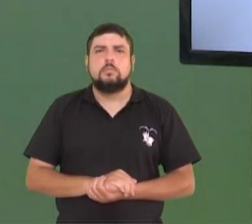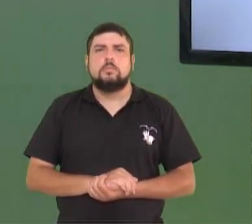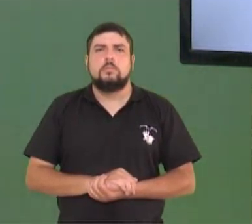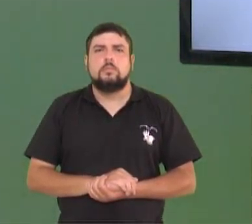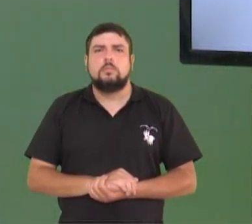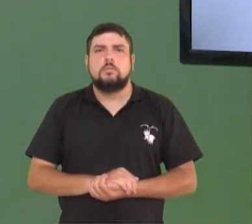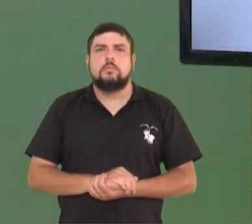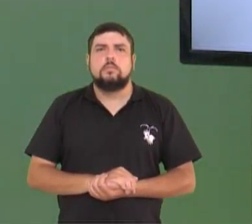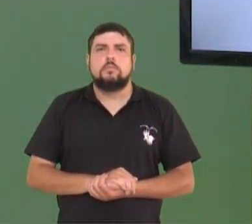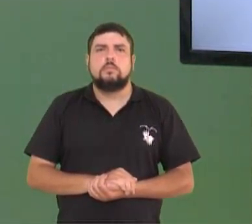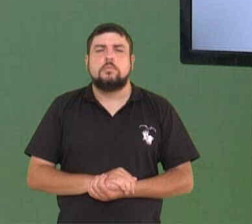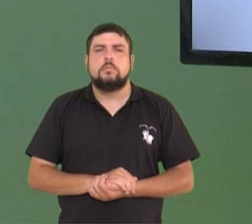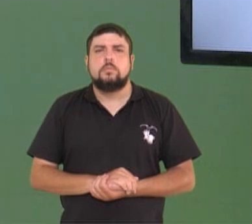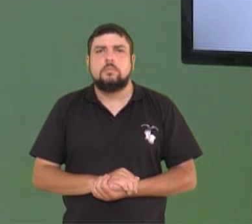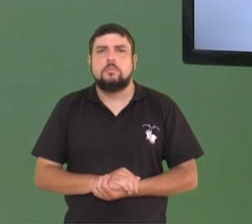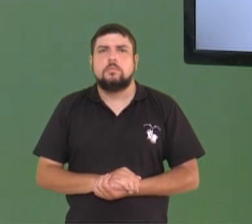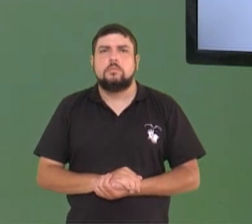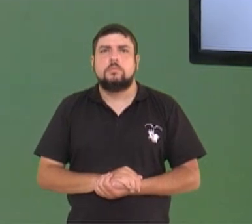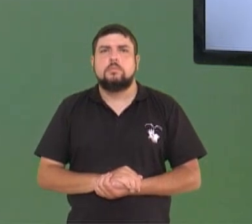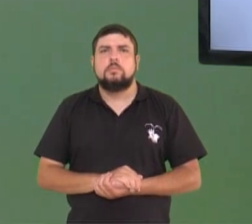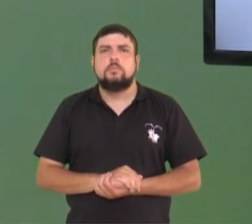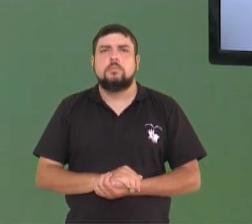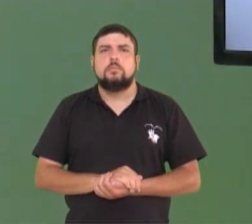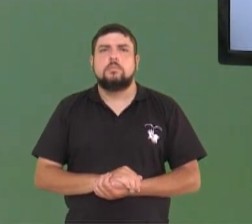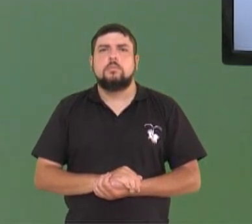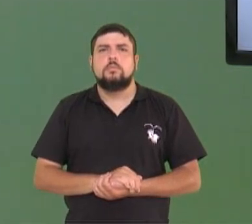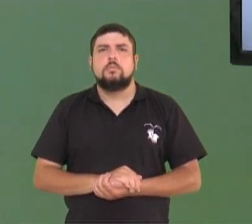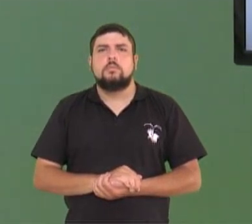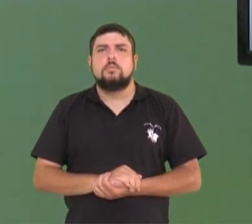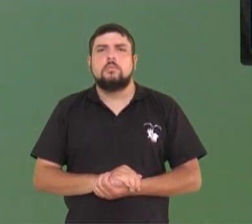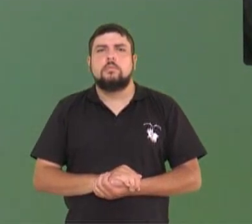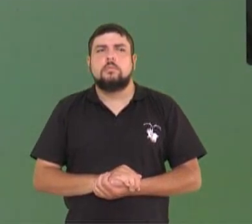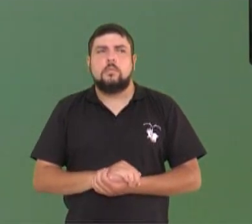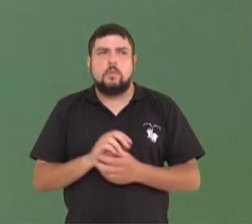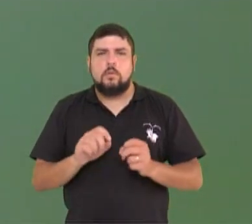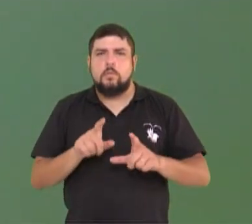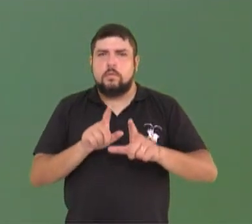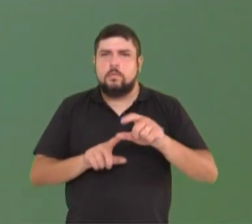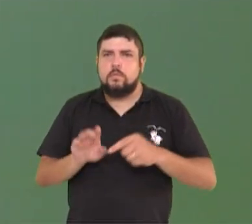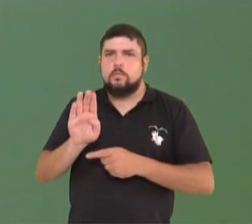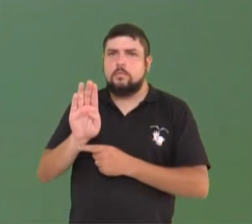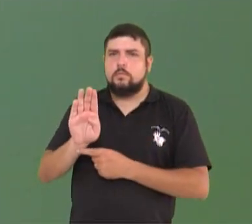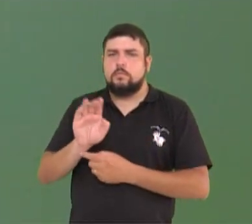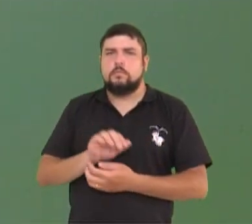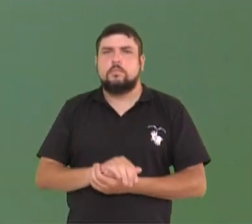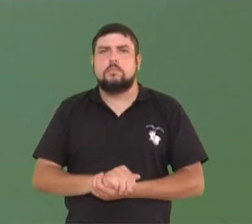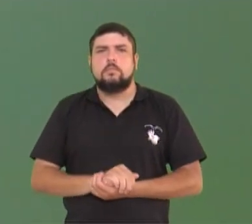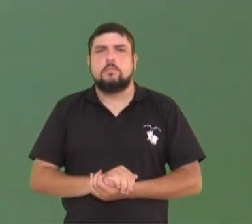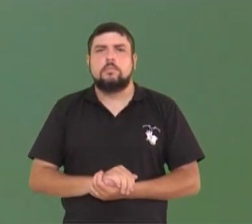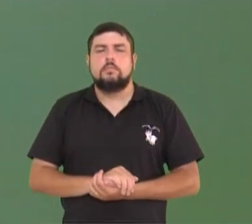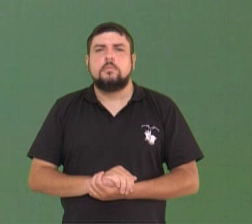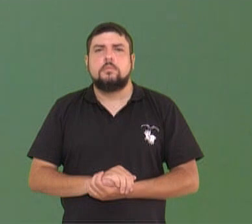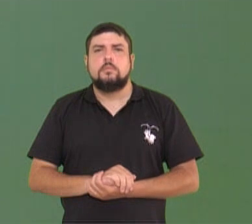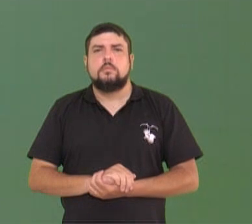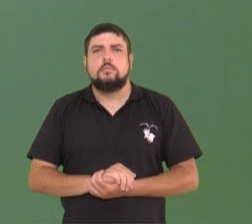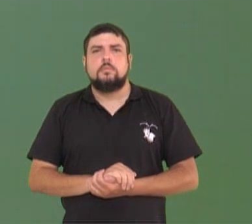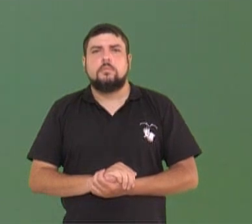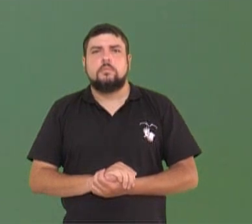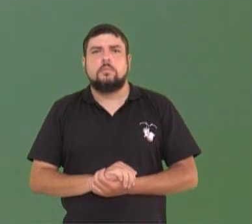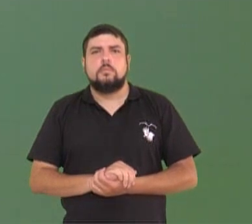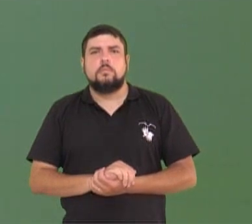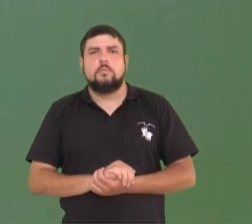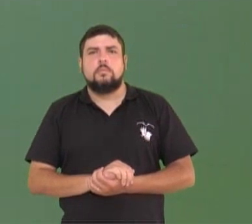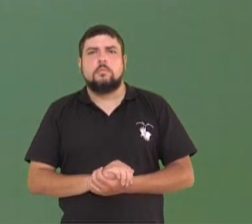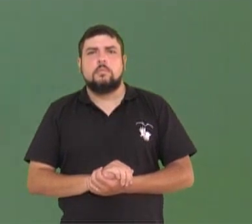tá aqui a nossa representação por compreensão. Vamos fazer o outro aqui agora. X vai de menos infinito